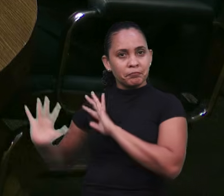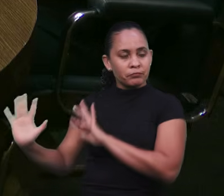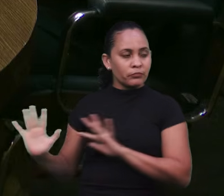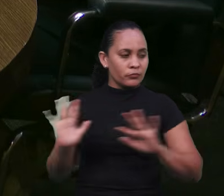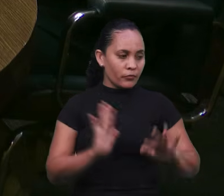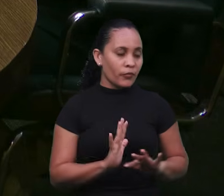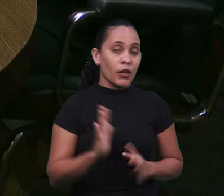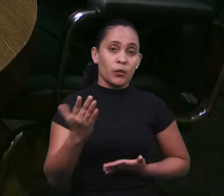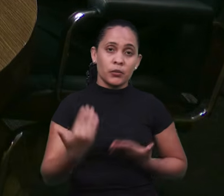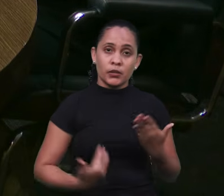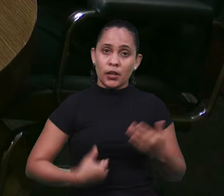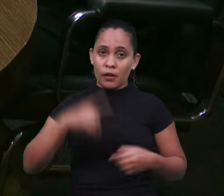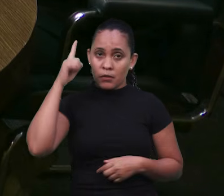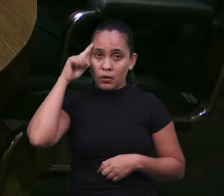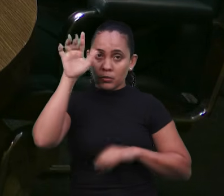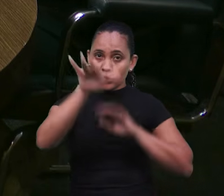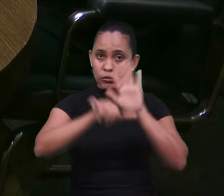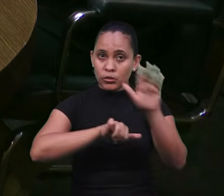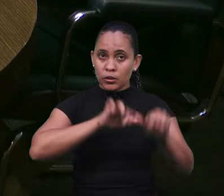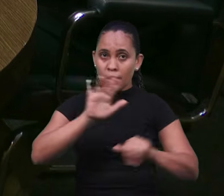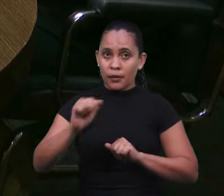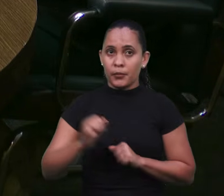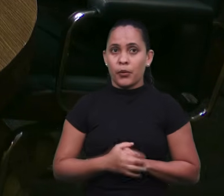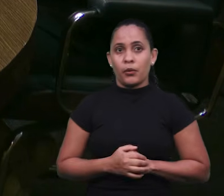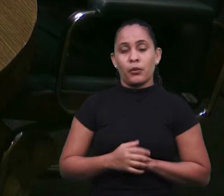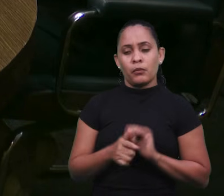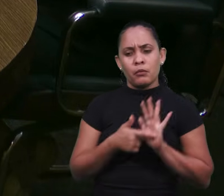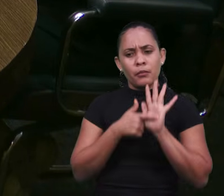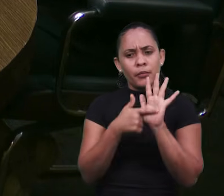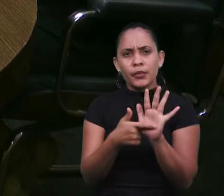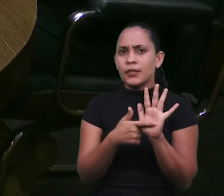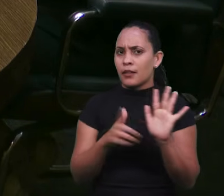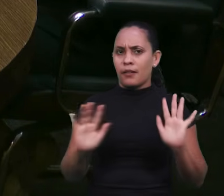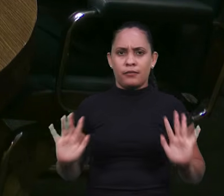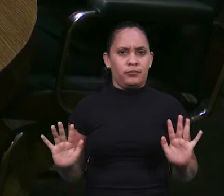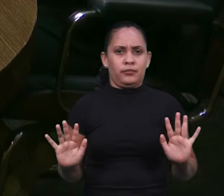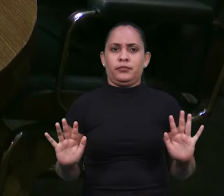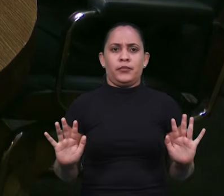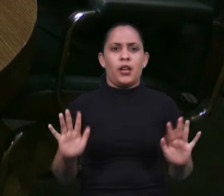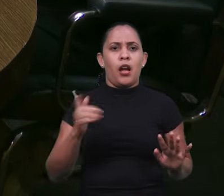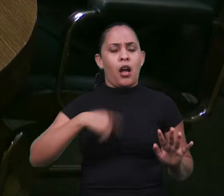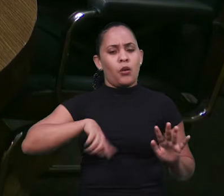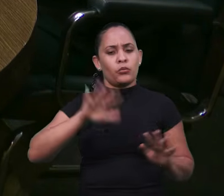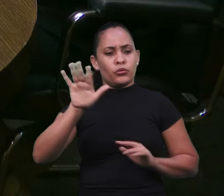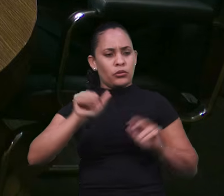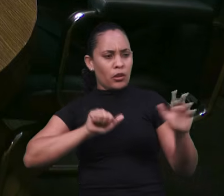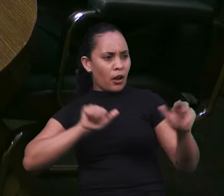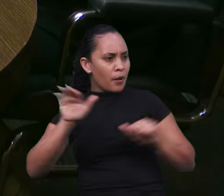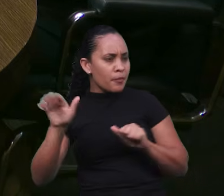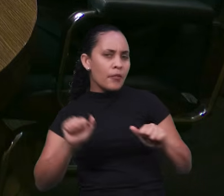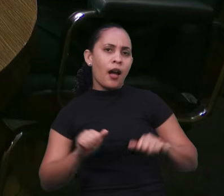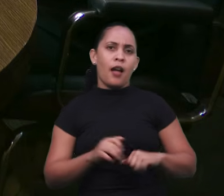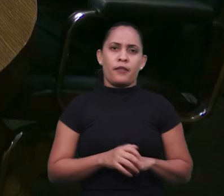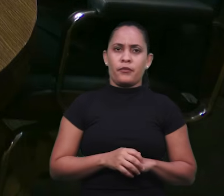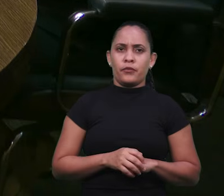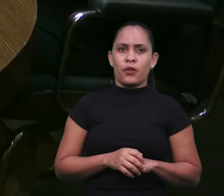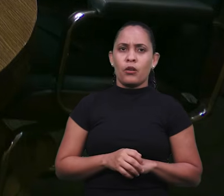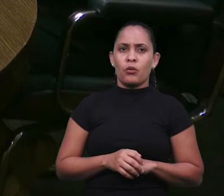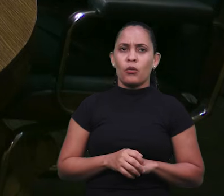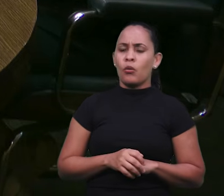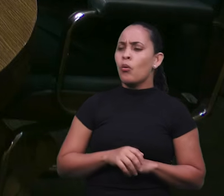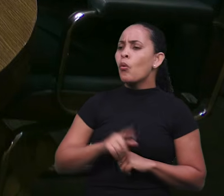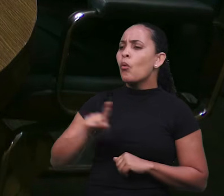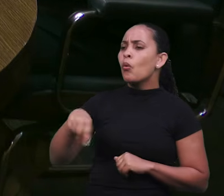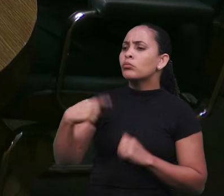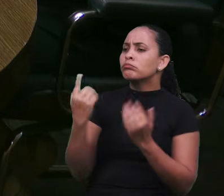Aqueles que o Senhor chamou, né? Que até então não tinha denominação na igreja primitiva, né? Alguns se chamavam da seita dos nazarenos, né? Uhum. Ou